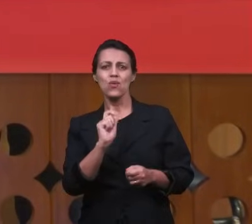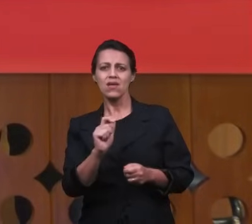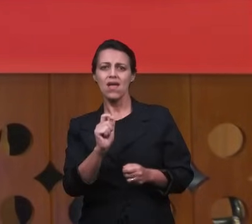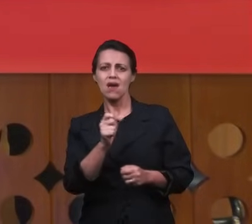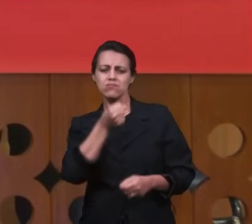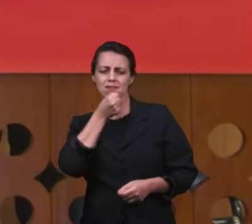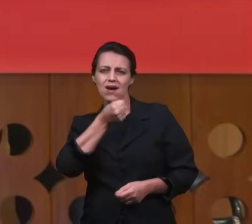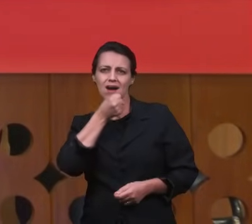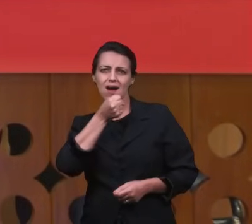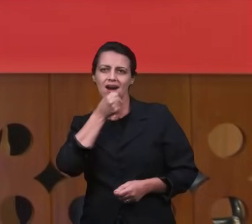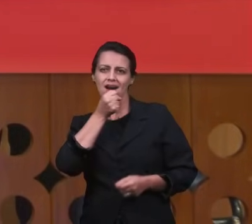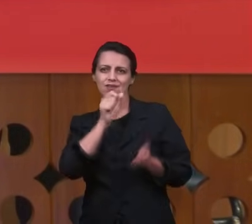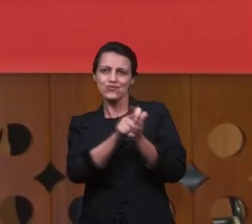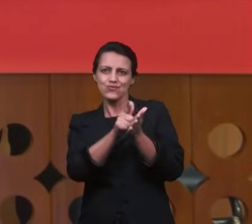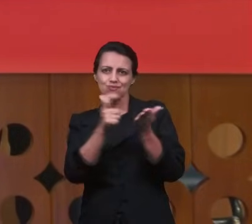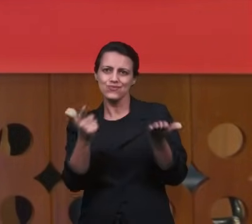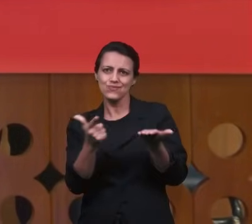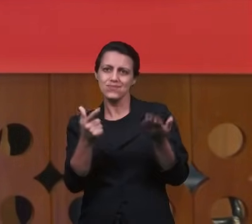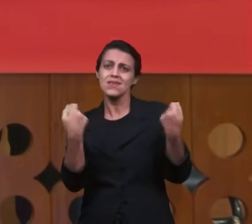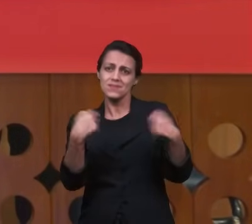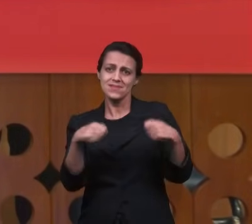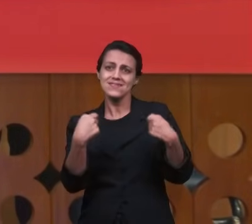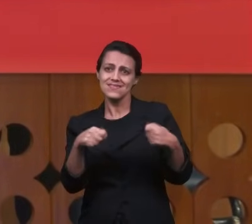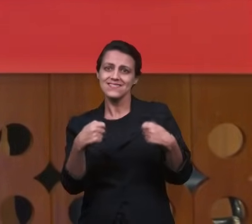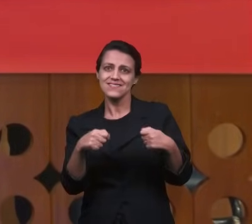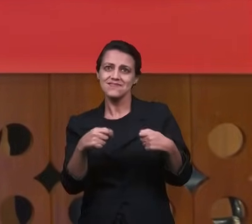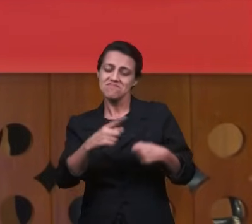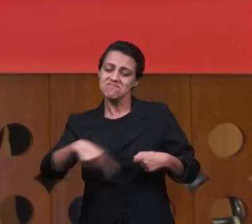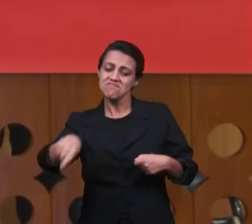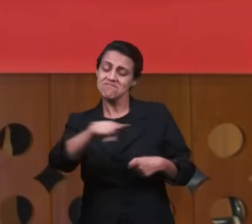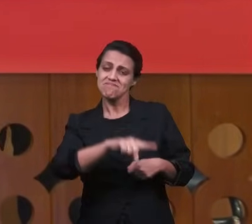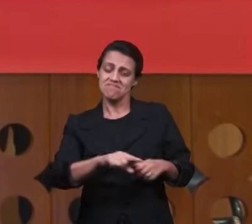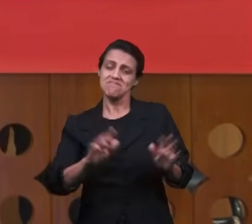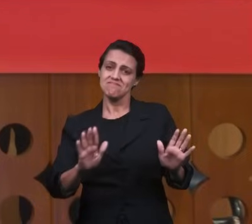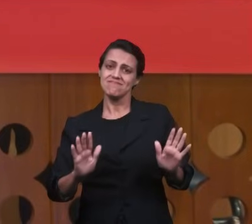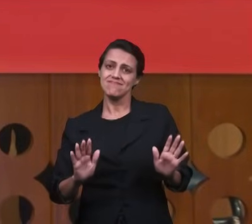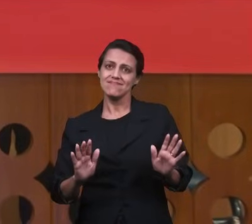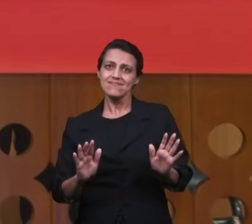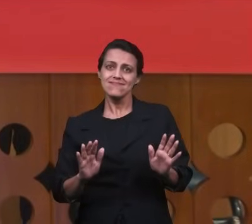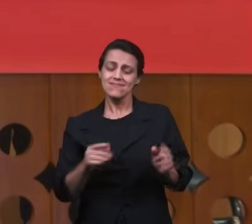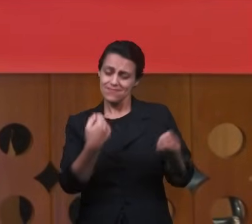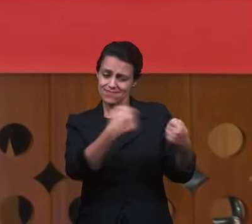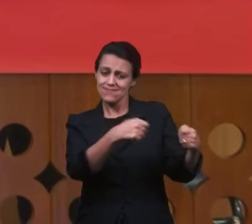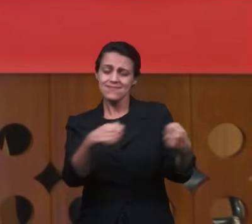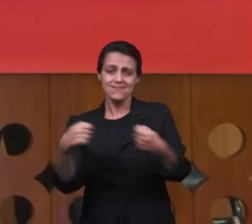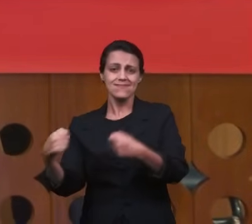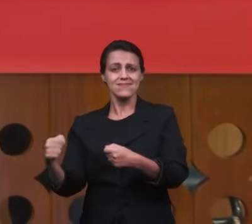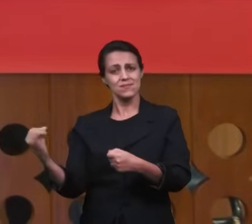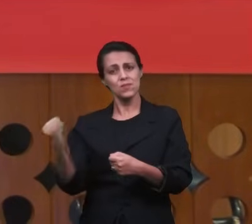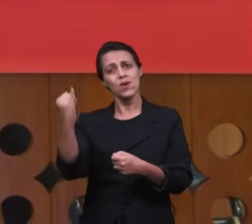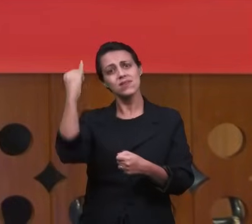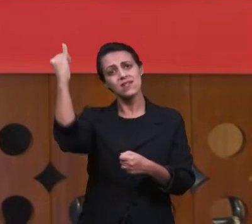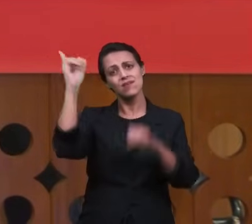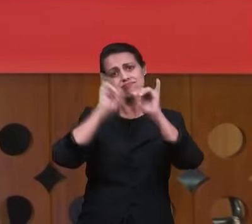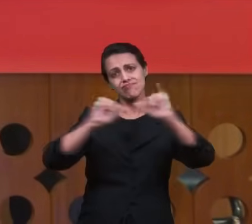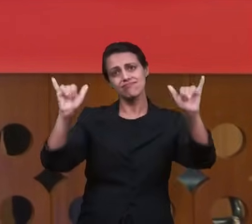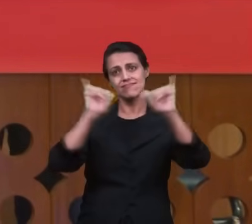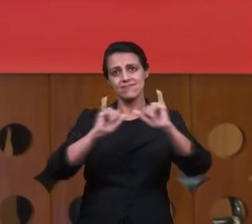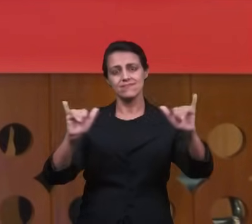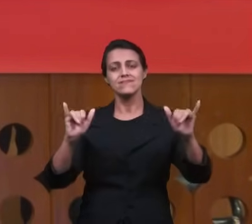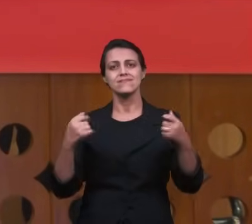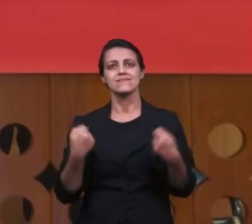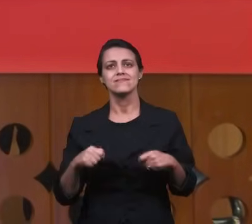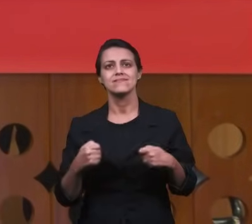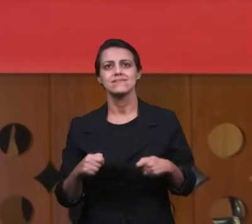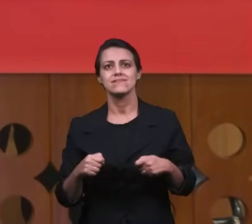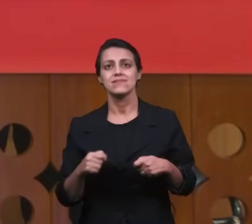Às vezes ela, em vez de ser imprensa, ela vira encrenca. Mas é a necessidade. As pessoas vivem disso. Então, nós